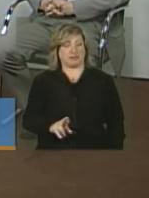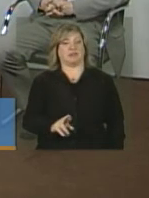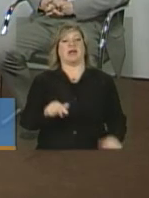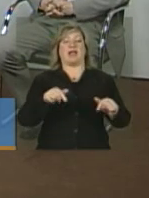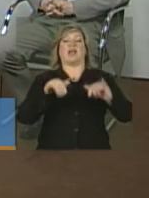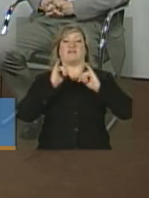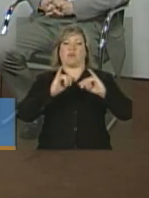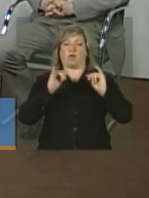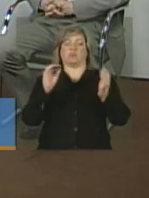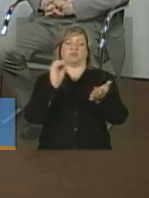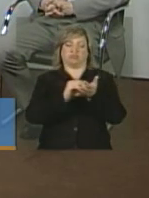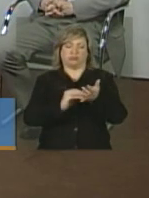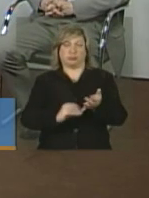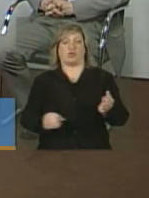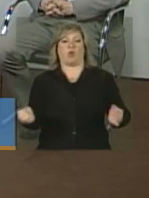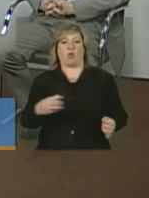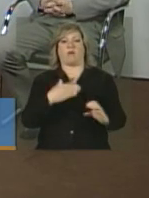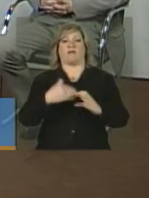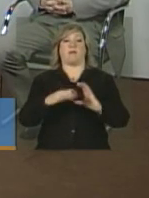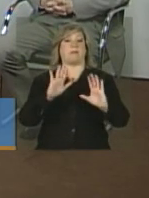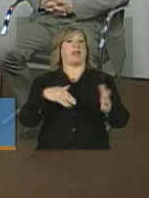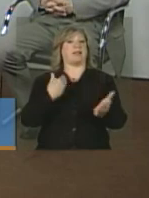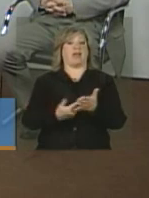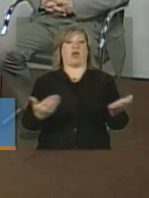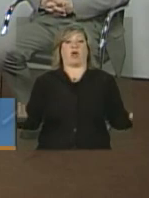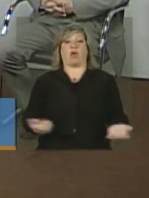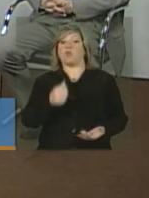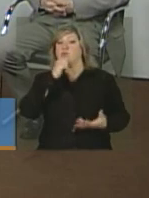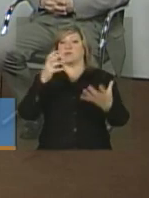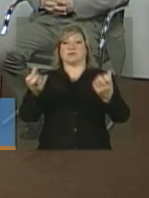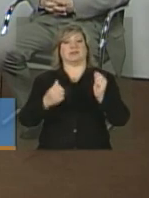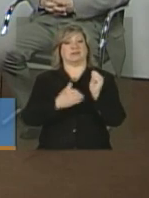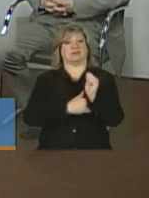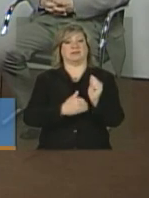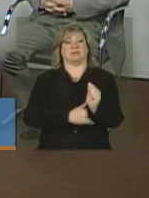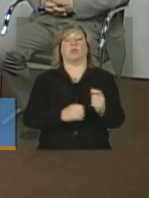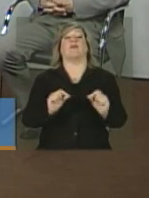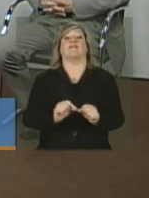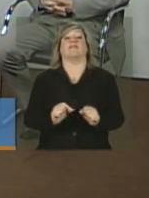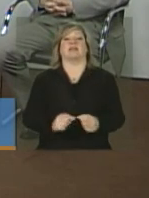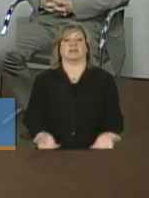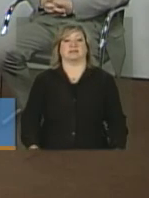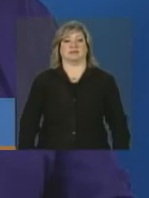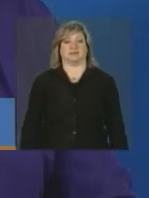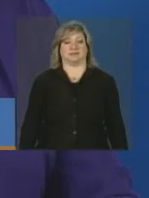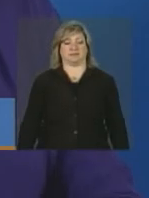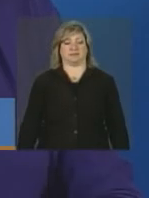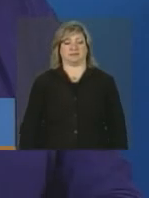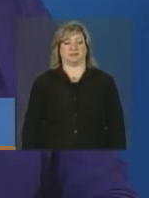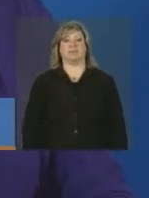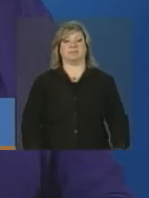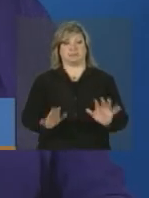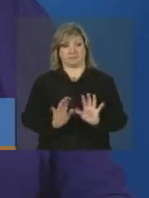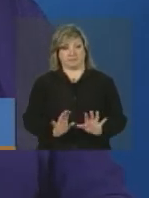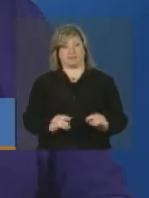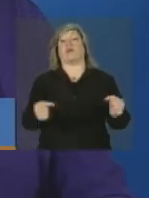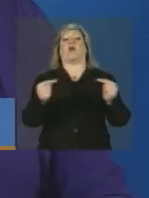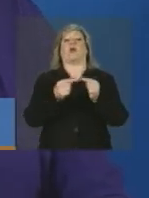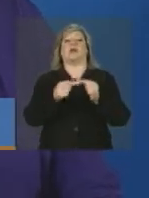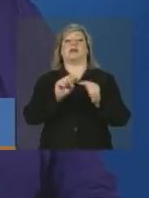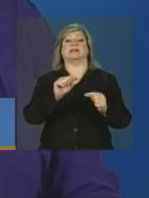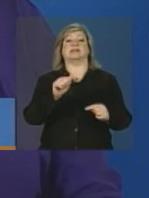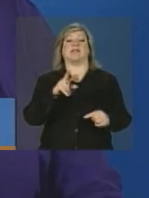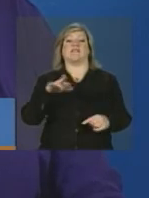incluindo inclusive um novo e-mail, mas até o momento não se recebeu a senha. O que fazer? Bem, conforme o Sávio já